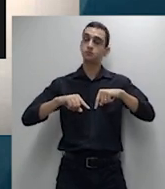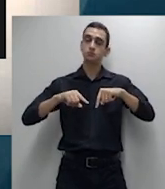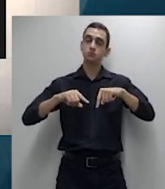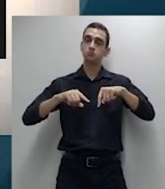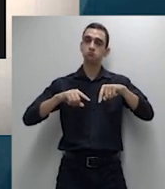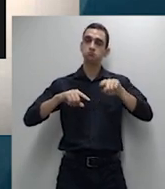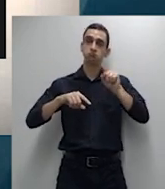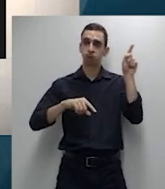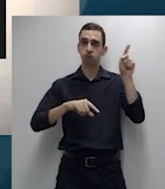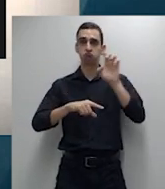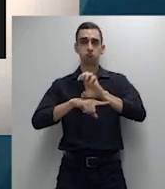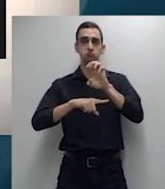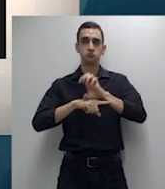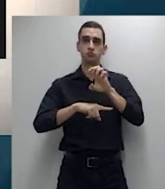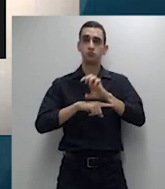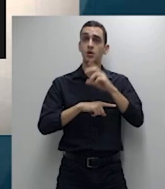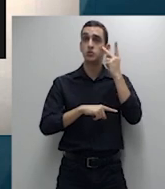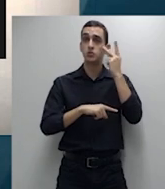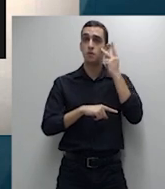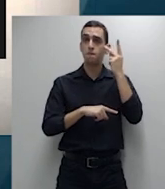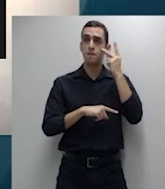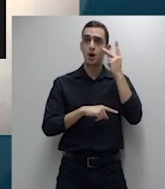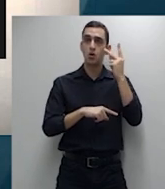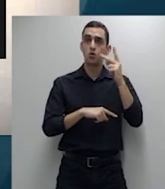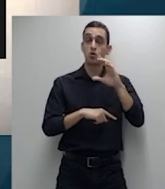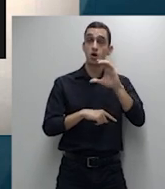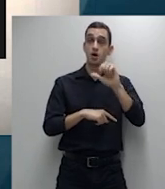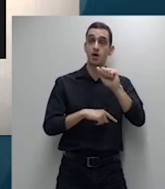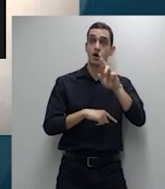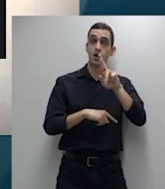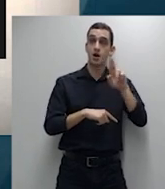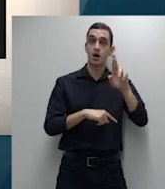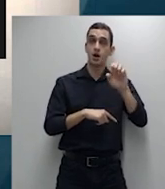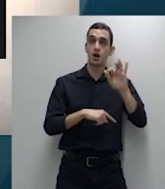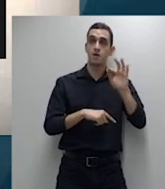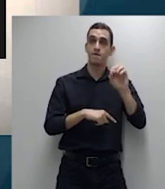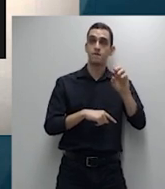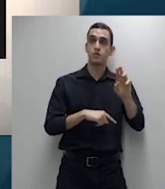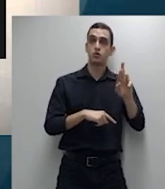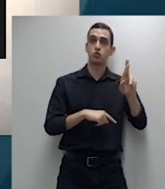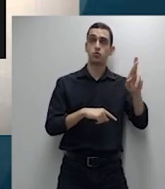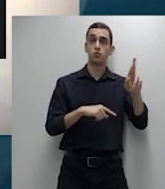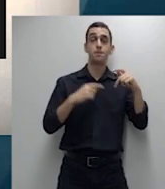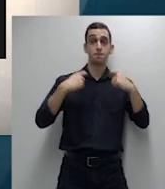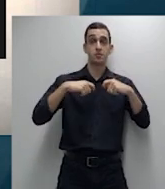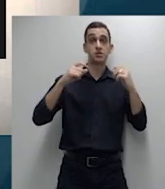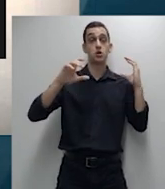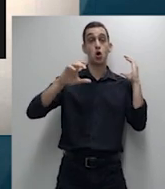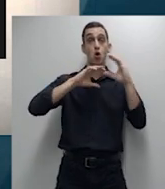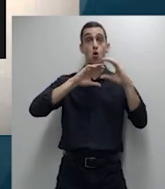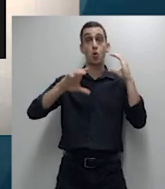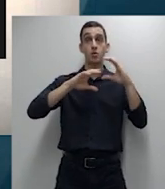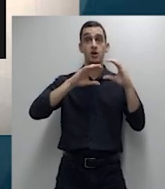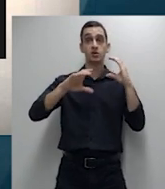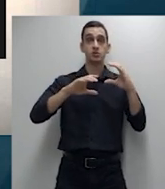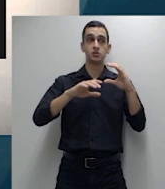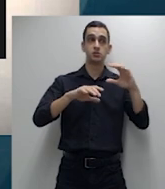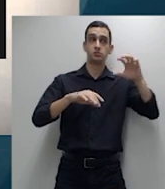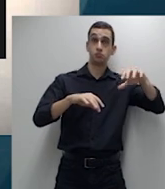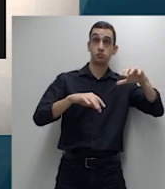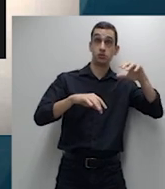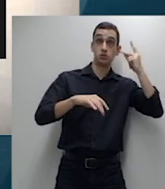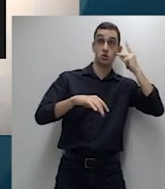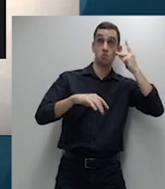da diretoria do Carrefour em São Paulo para o setor de almoxarifado em Salvador ela é